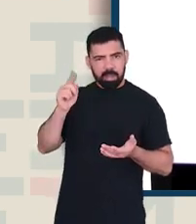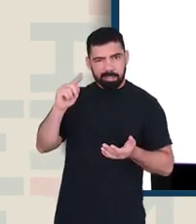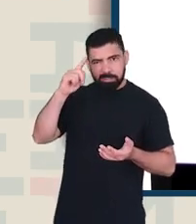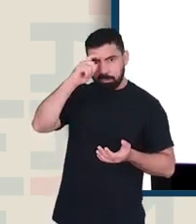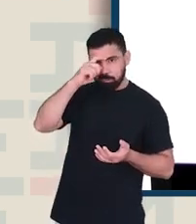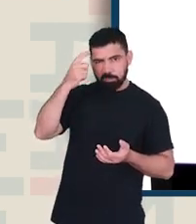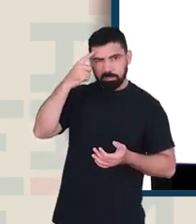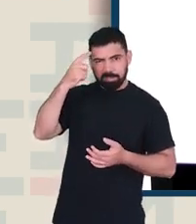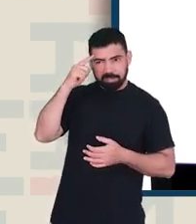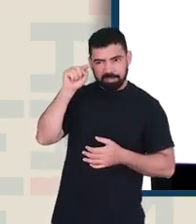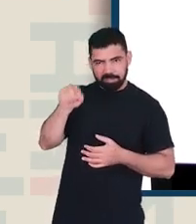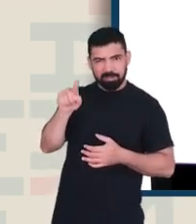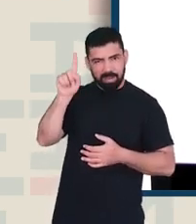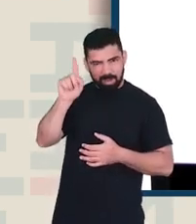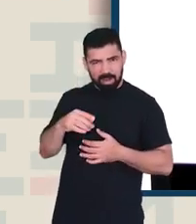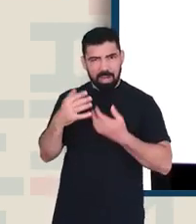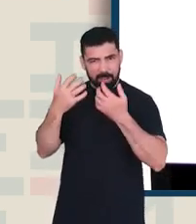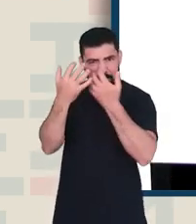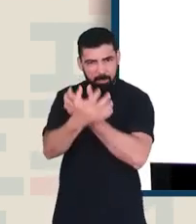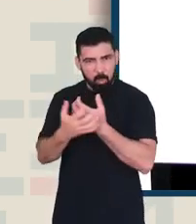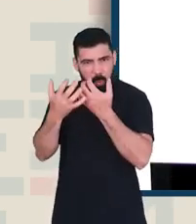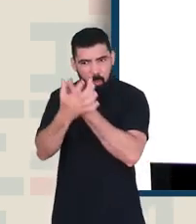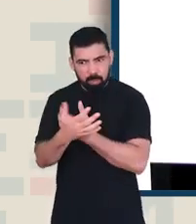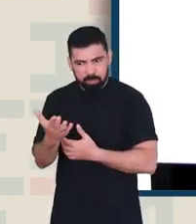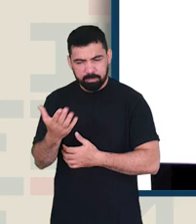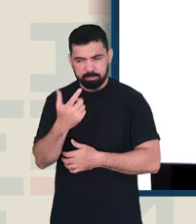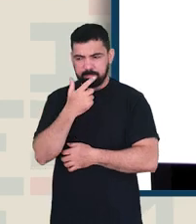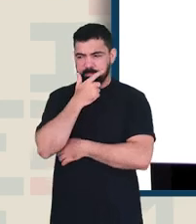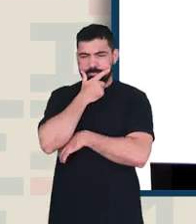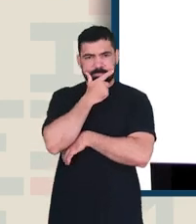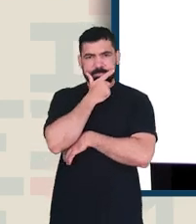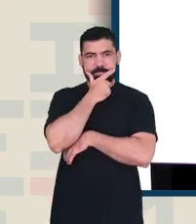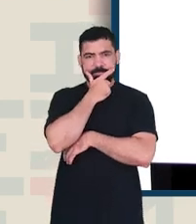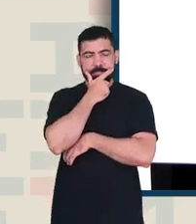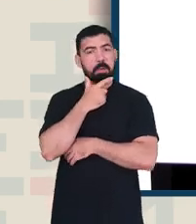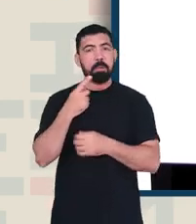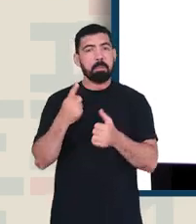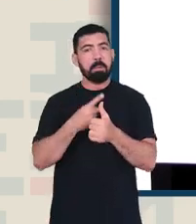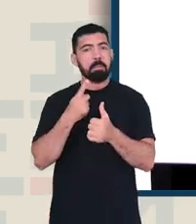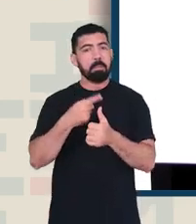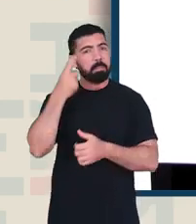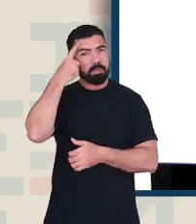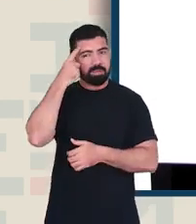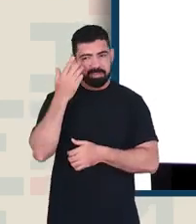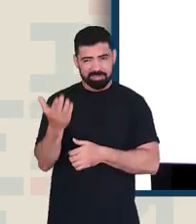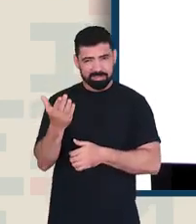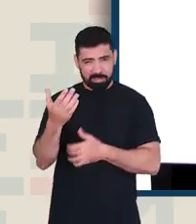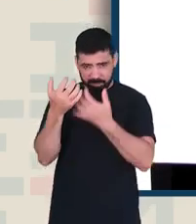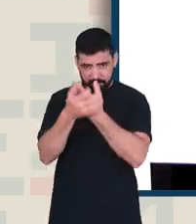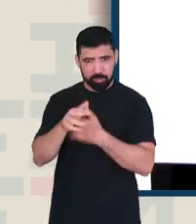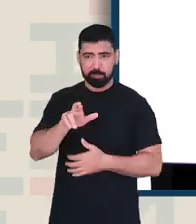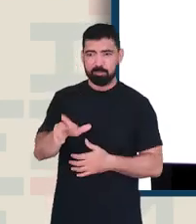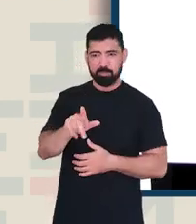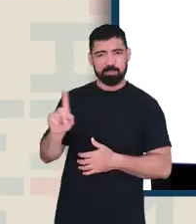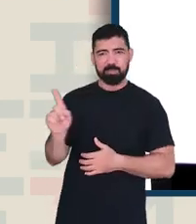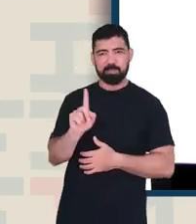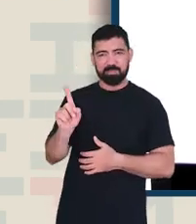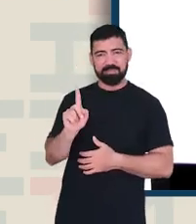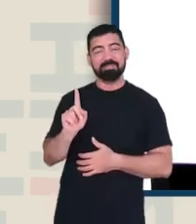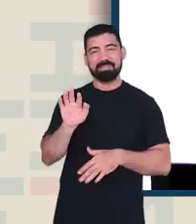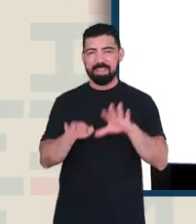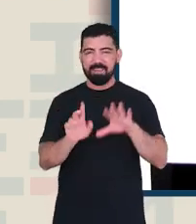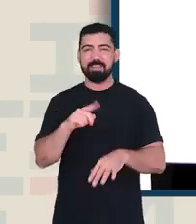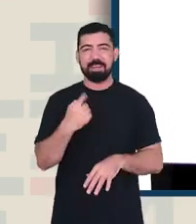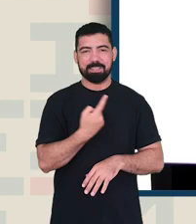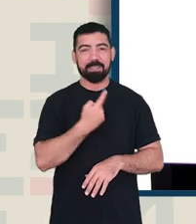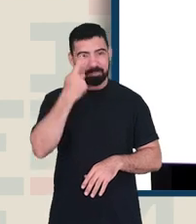difícil pensar que, ou seja, a primeira impressão, isto não é música. É comum de se